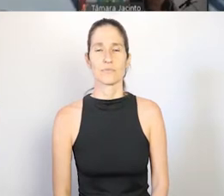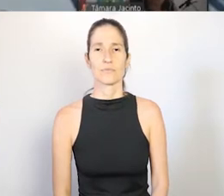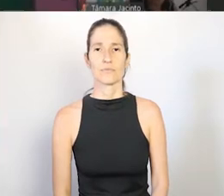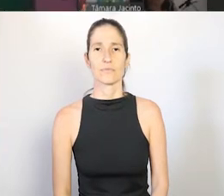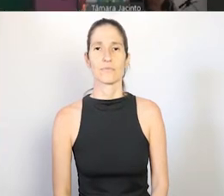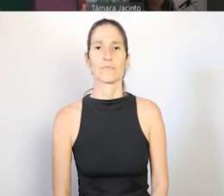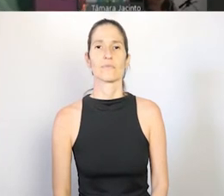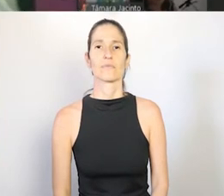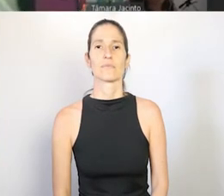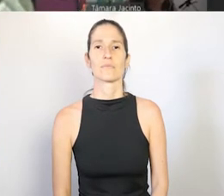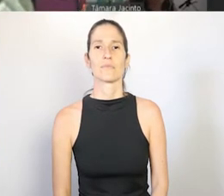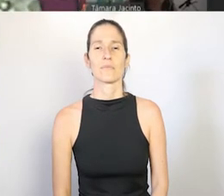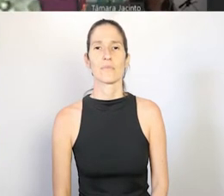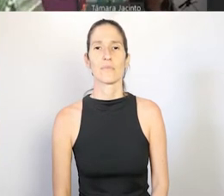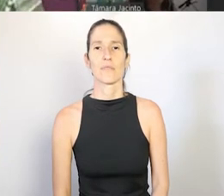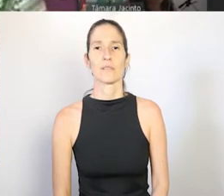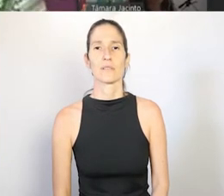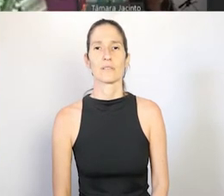entendeu?